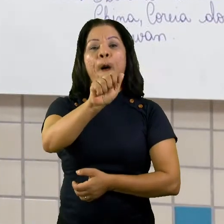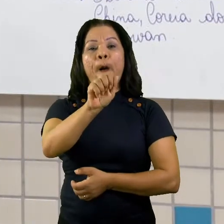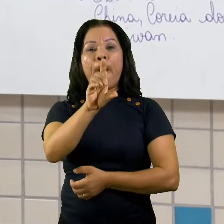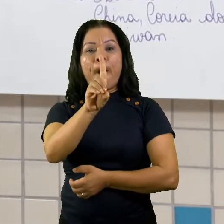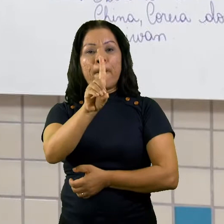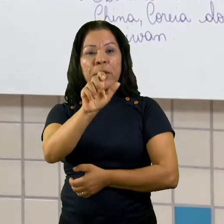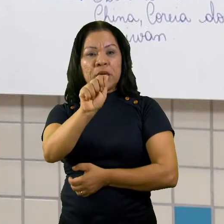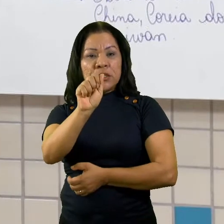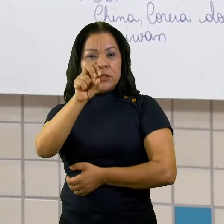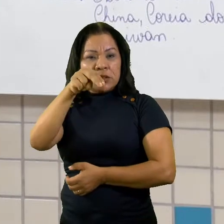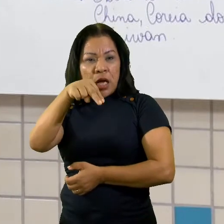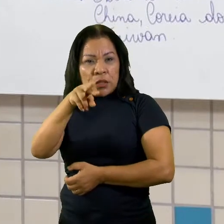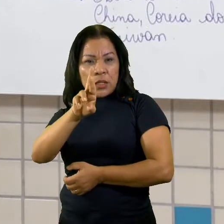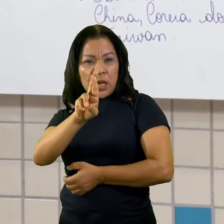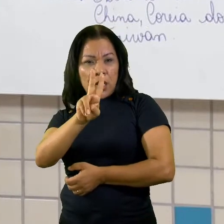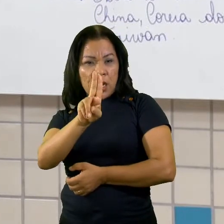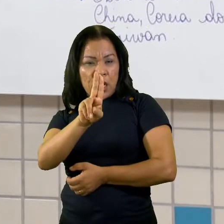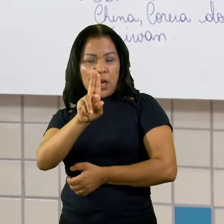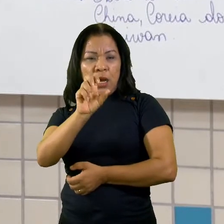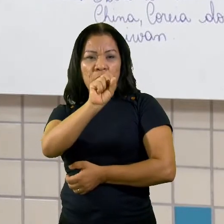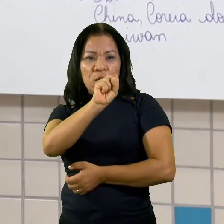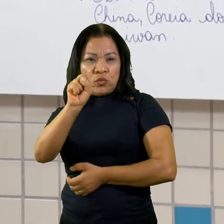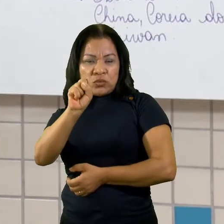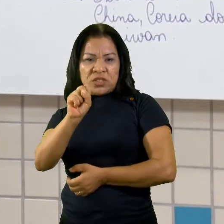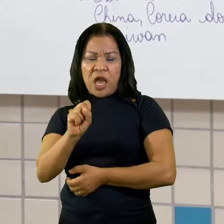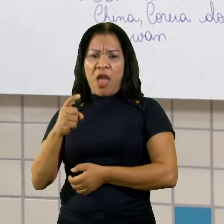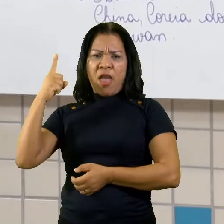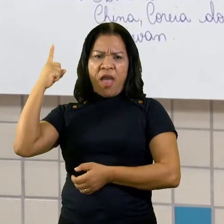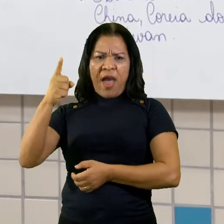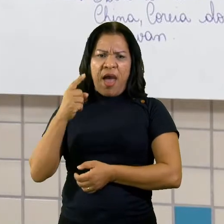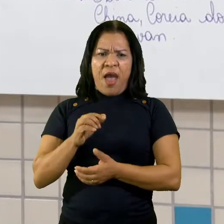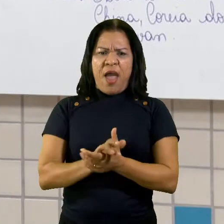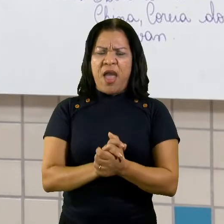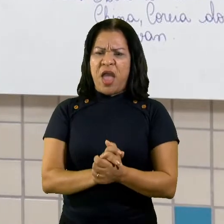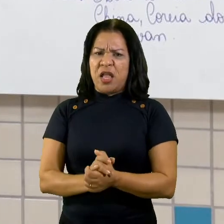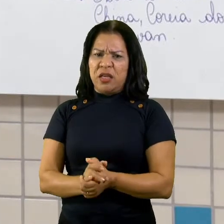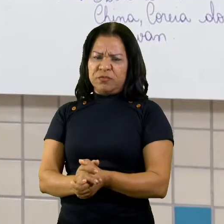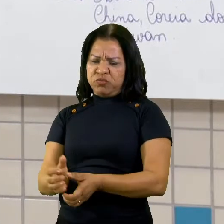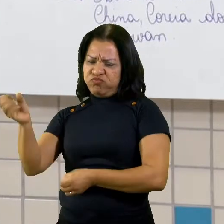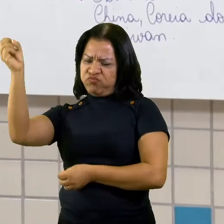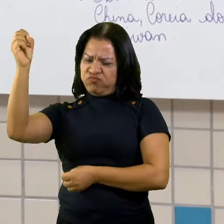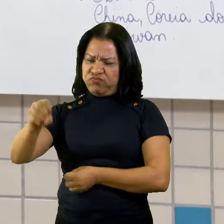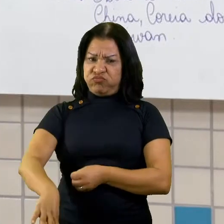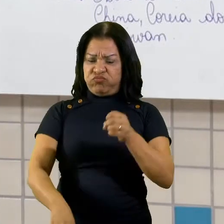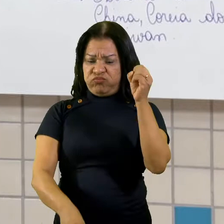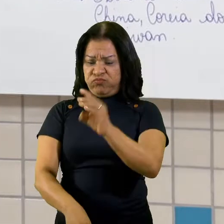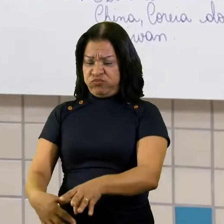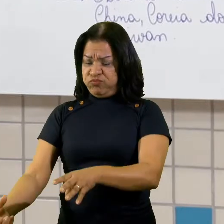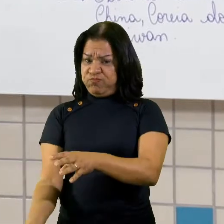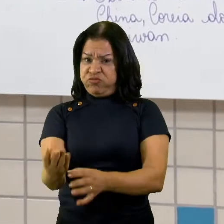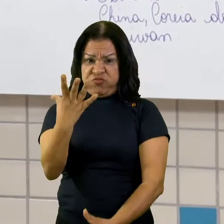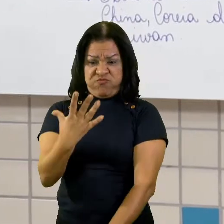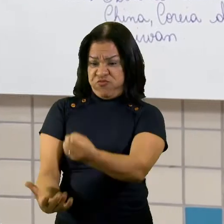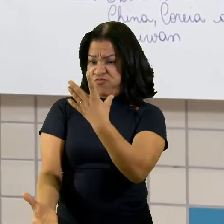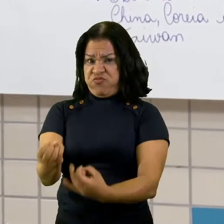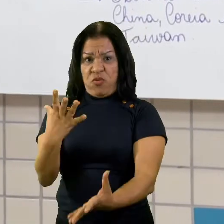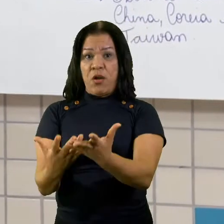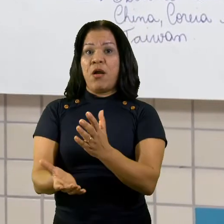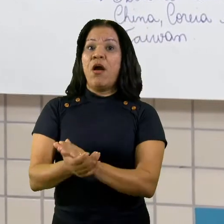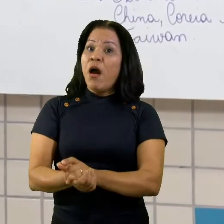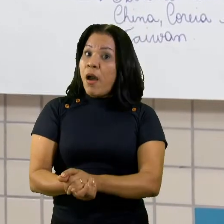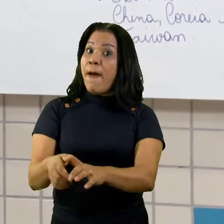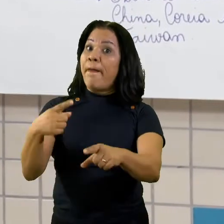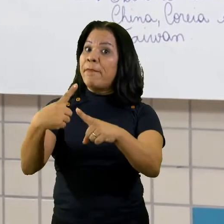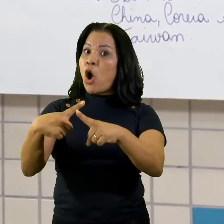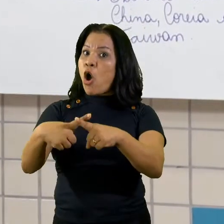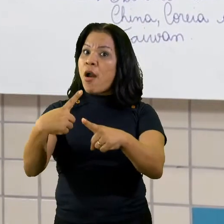na região onde viviam os curdos, exatamente para tirar os curdos da região. E os curdos eles também têm problema